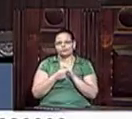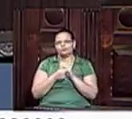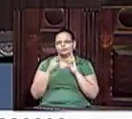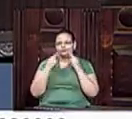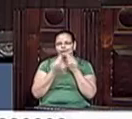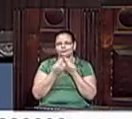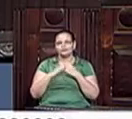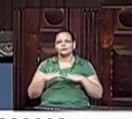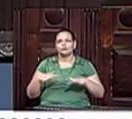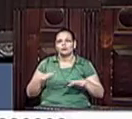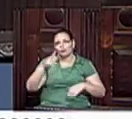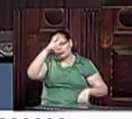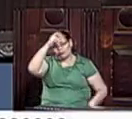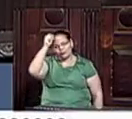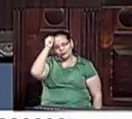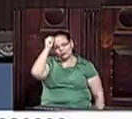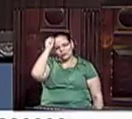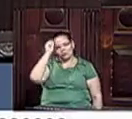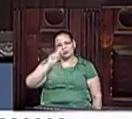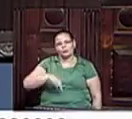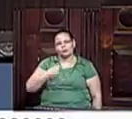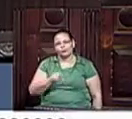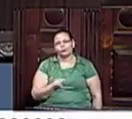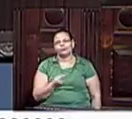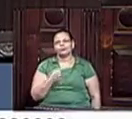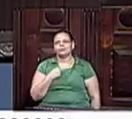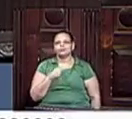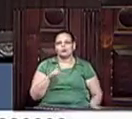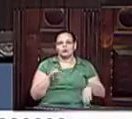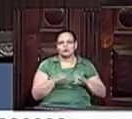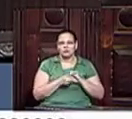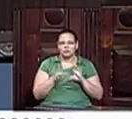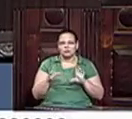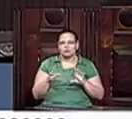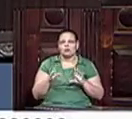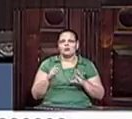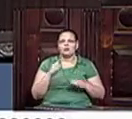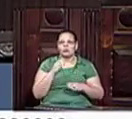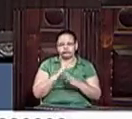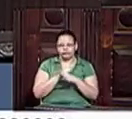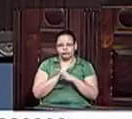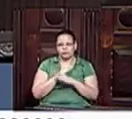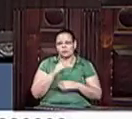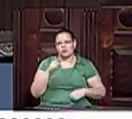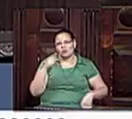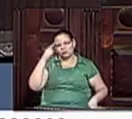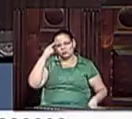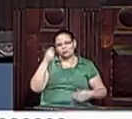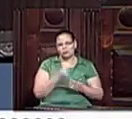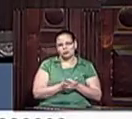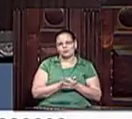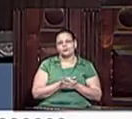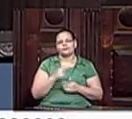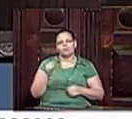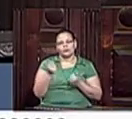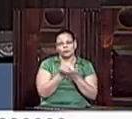pública. Depois, tiveram que ceder por decisão do ministro Fux.